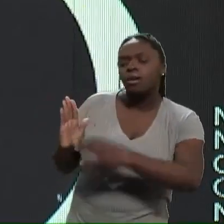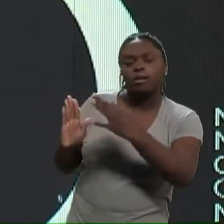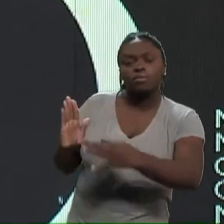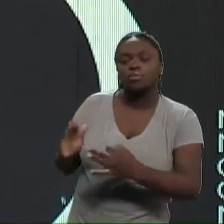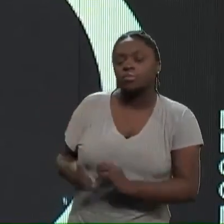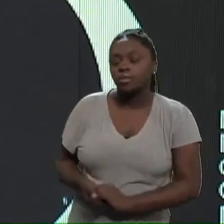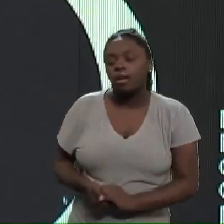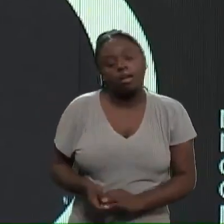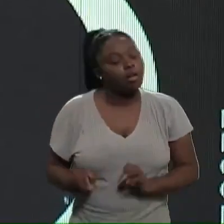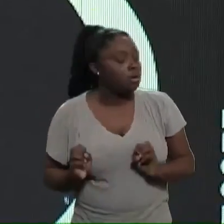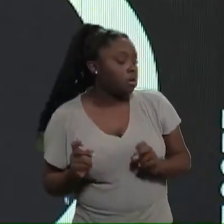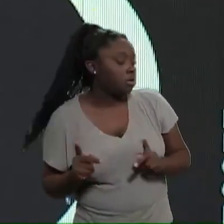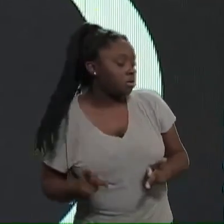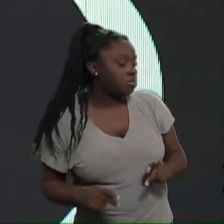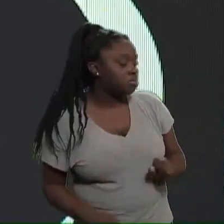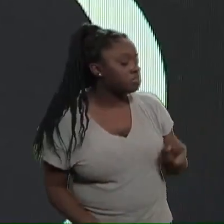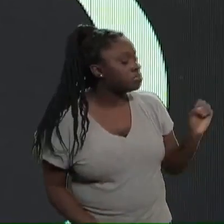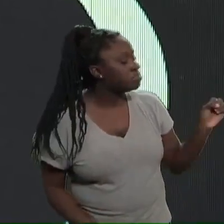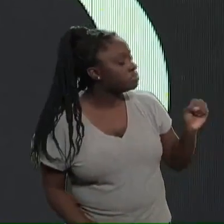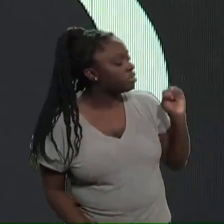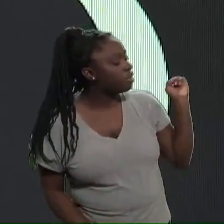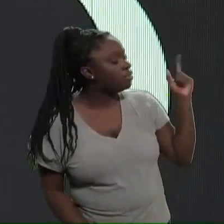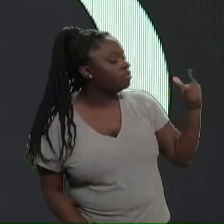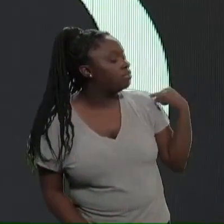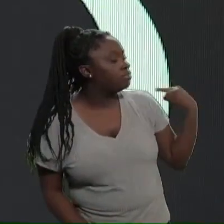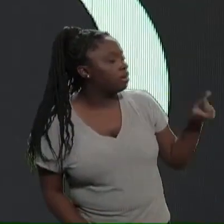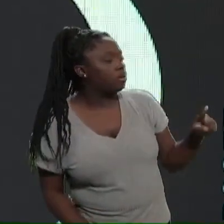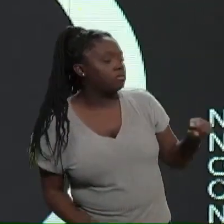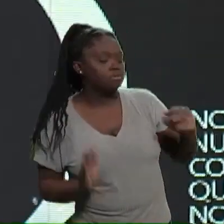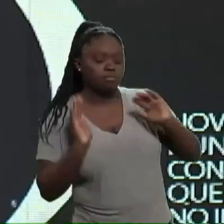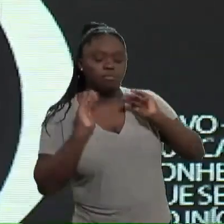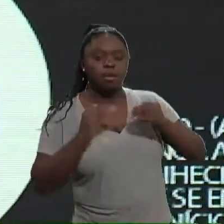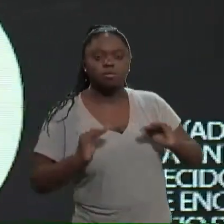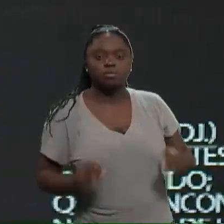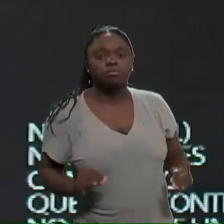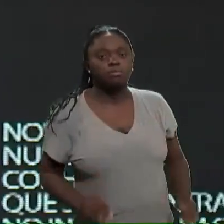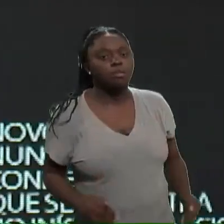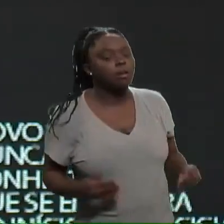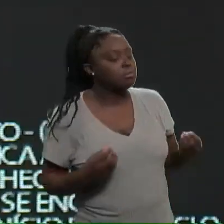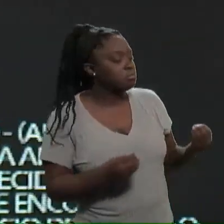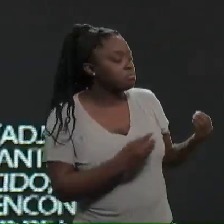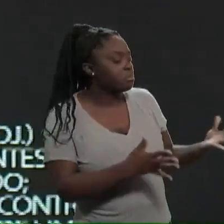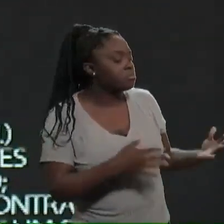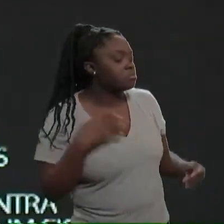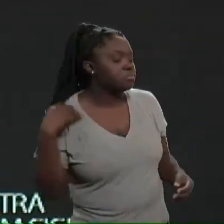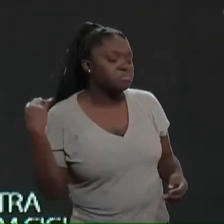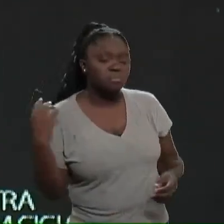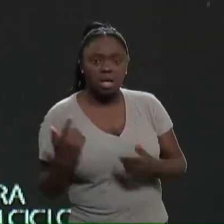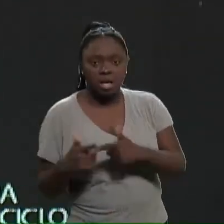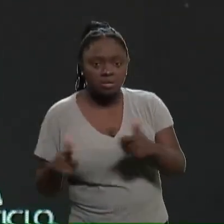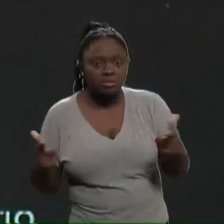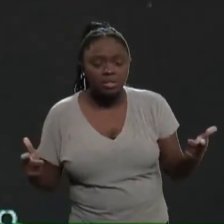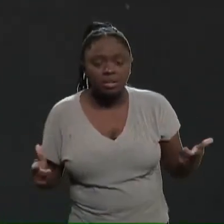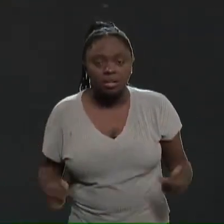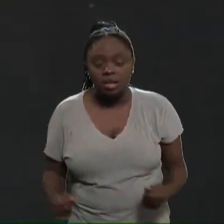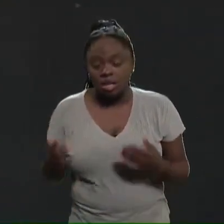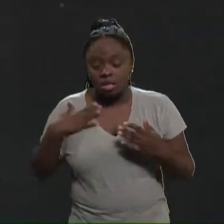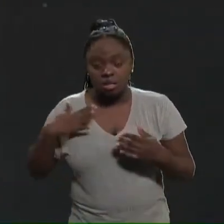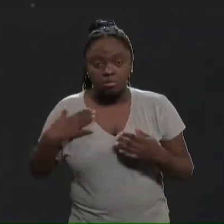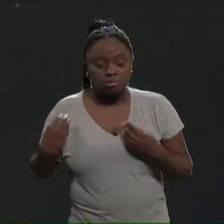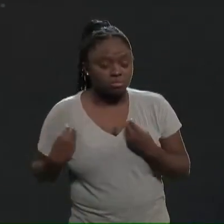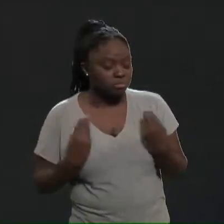bom, já que Davi vai, traz a armadura. Não tem armadura para ele, vou dar a minha.